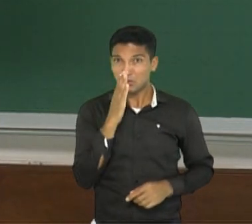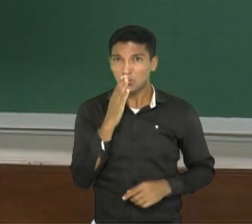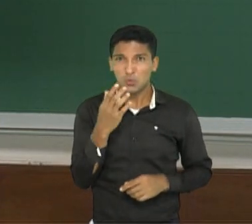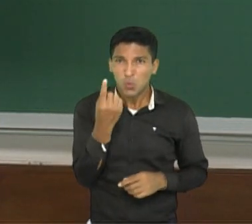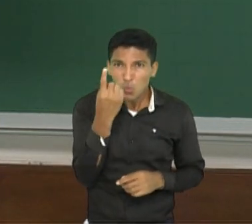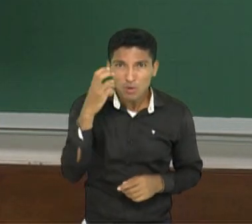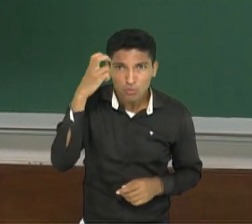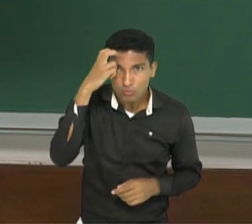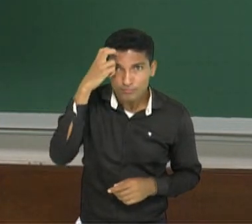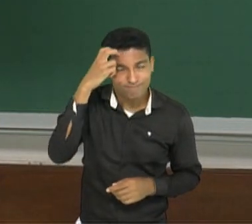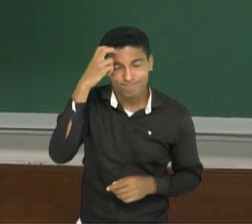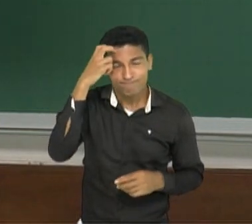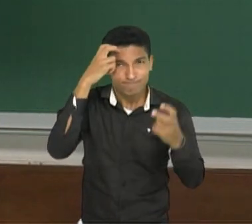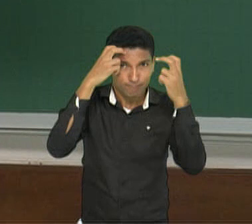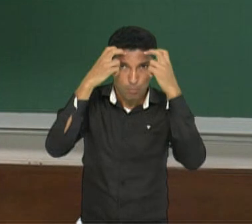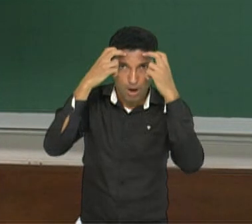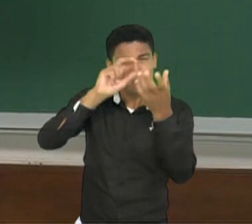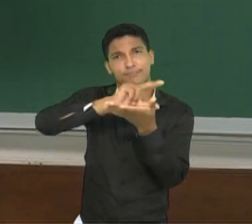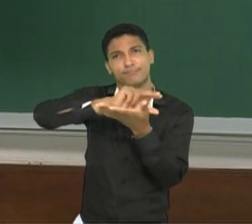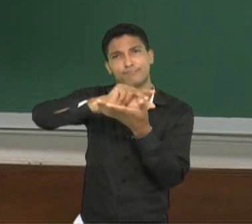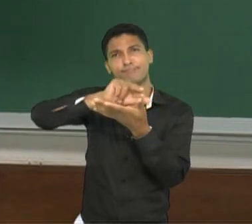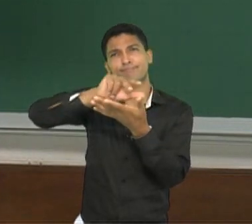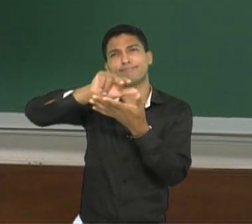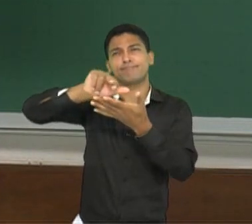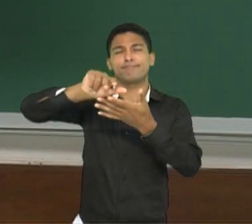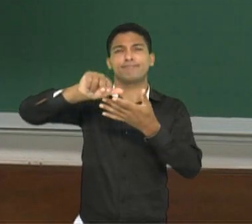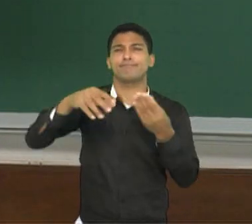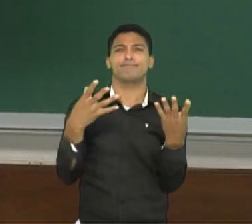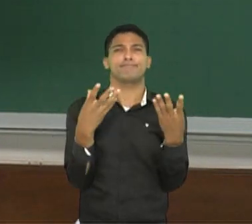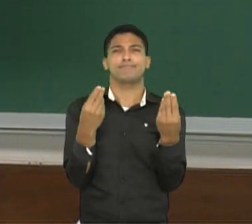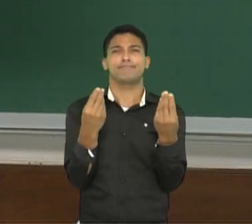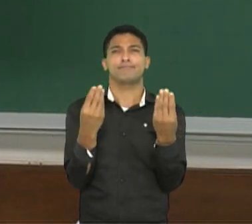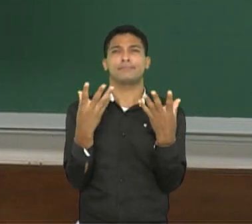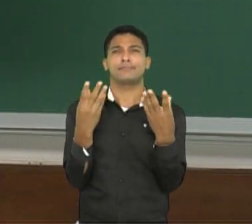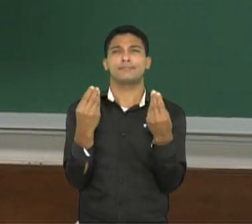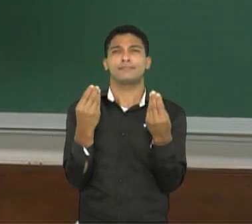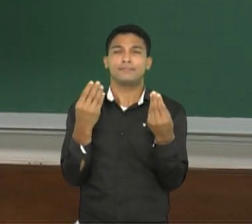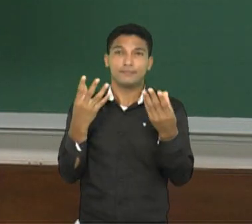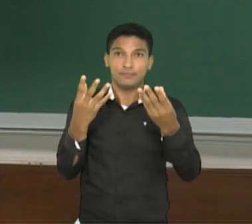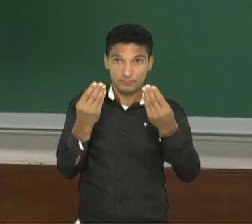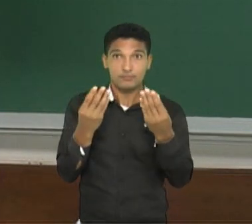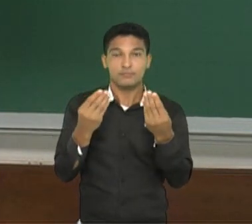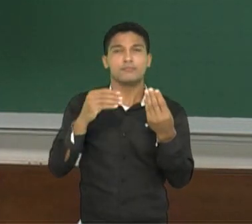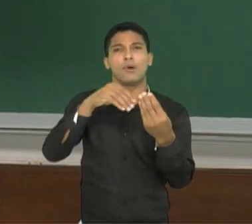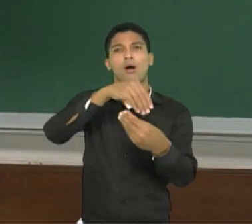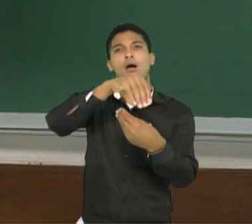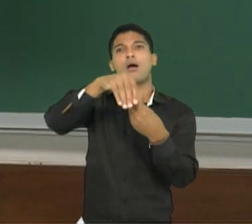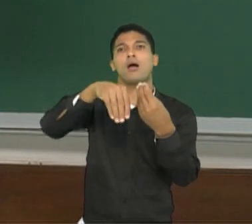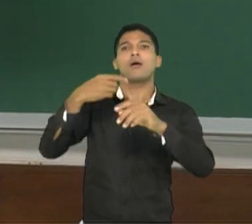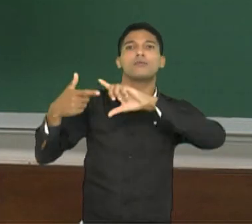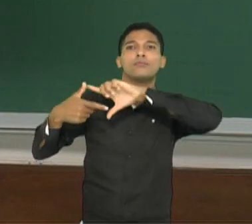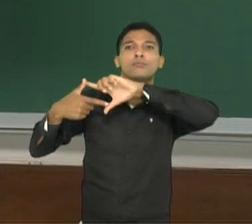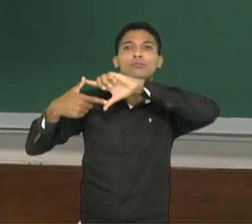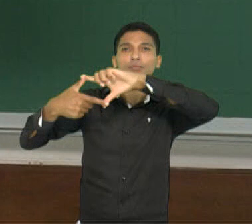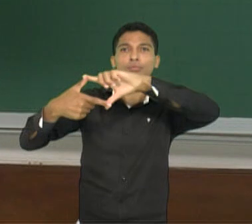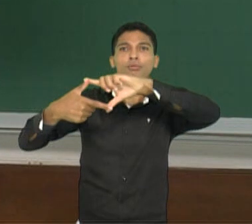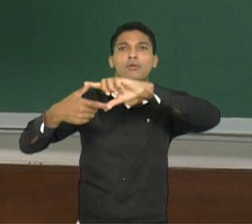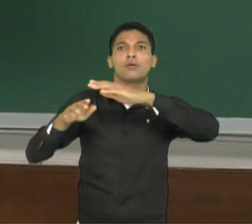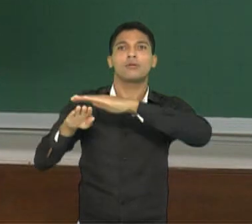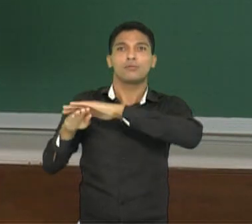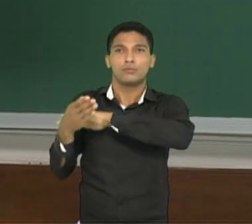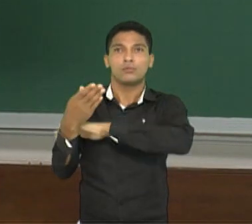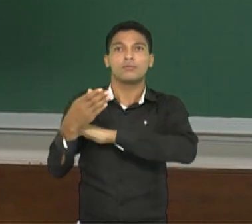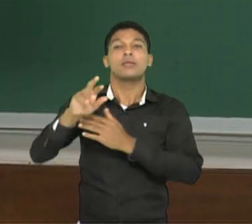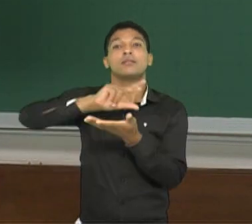a diversidade cultural, a riqueza cultural do Brasil está justamente nessa mistura de hábitos e costumes de diferentes